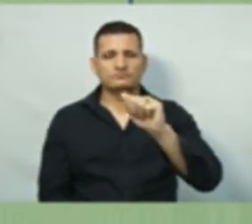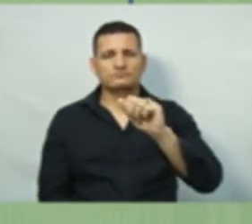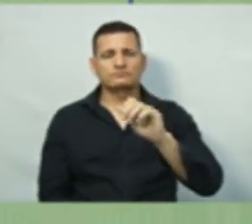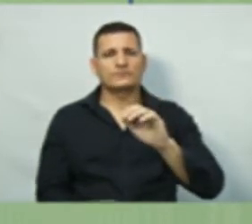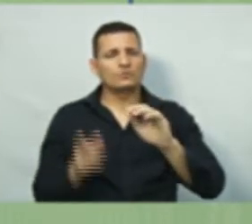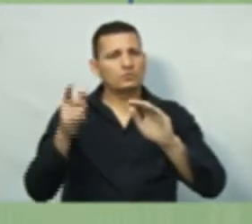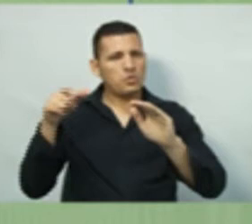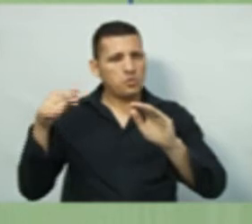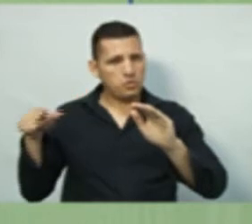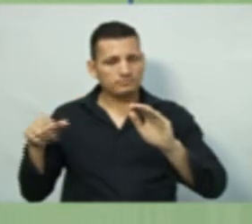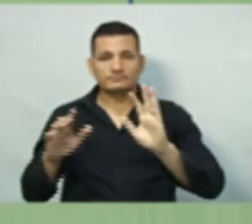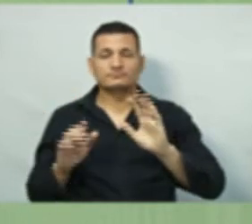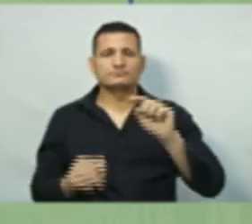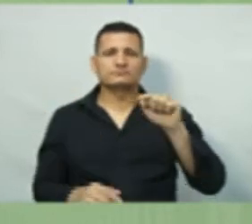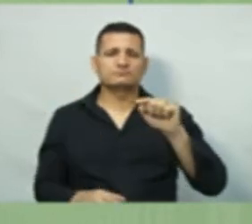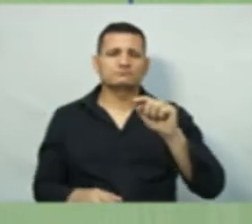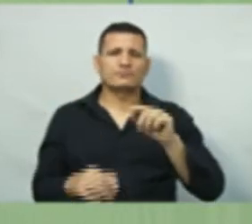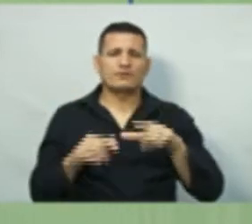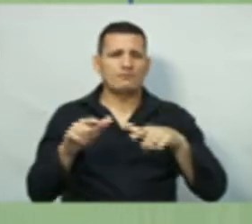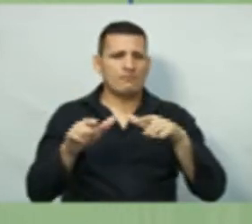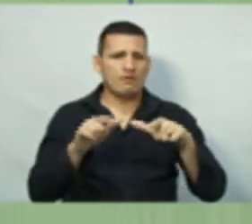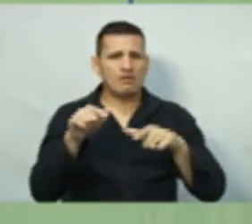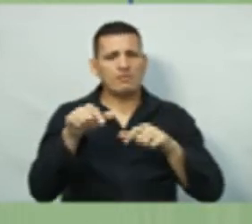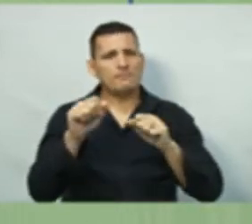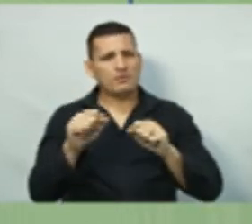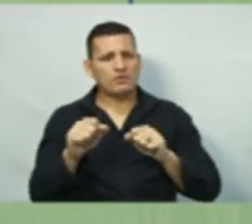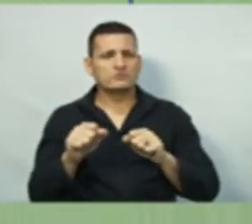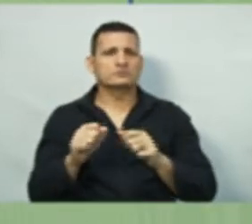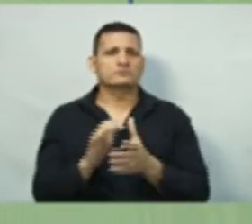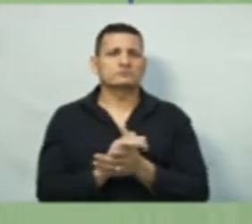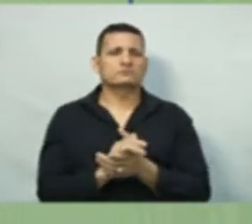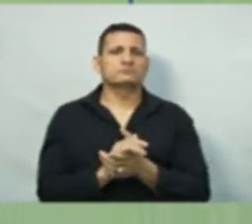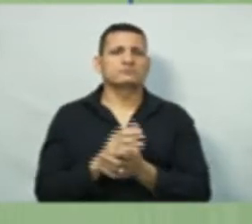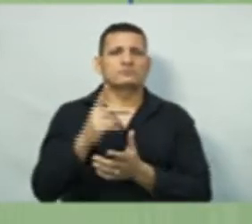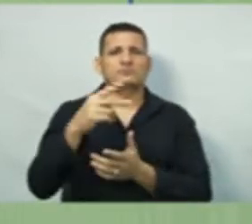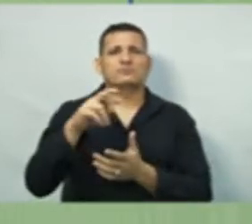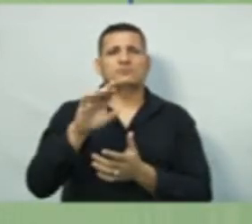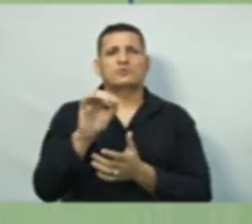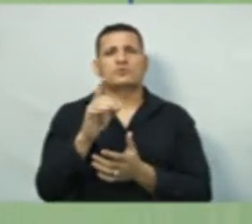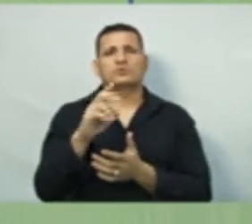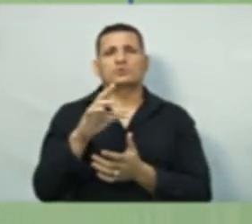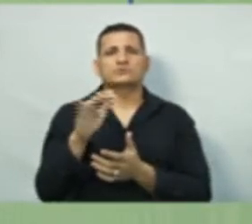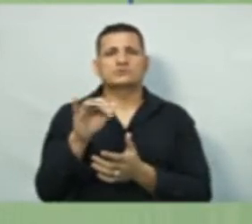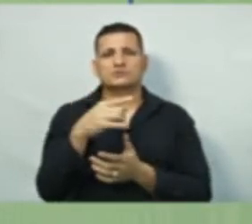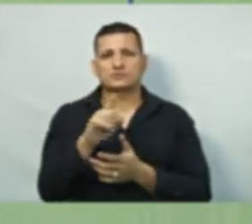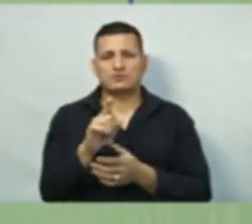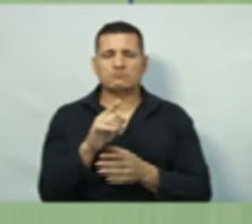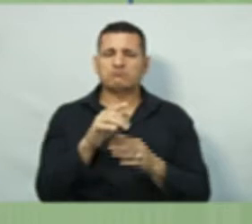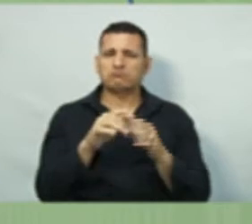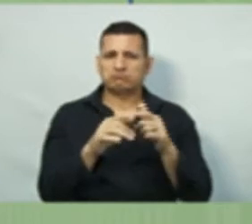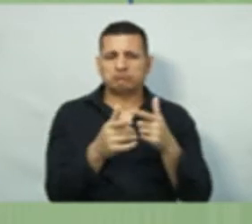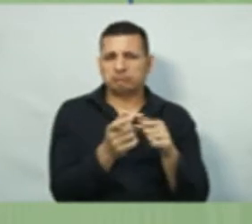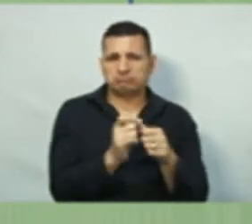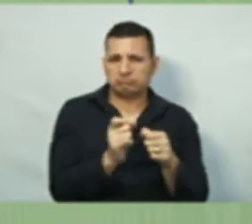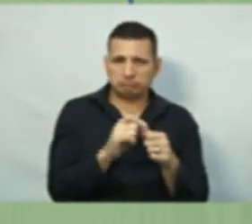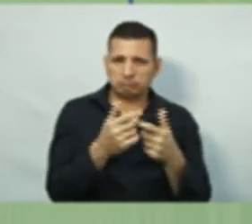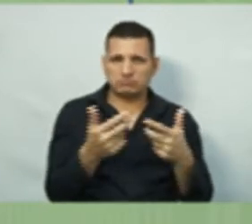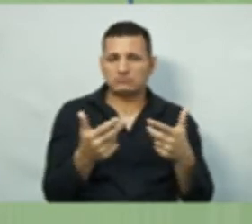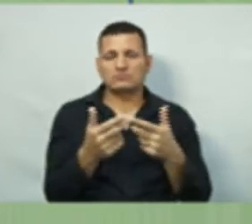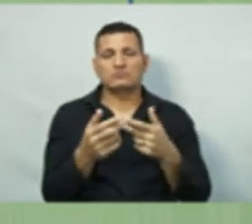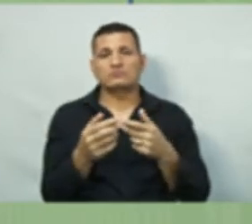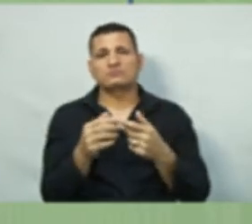ser considerada de produção quando constituída por empregadores que contribuem explorando o trabalho